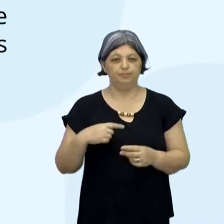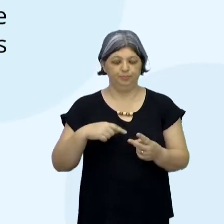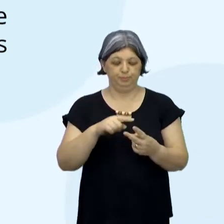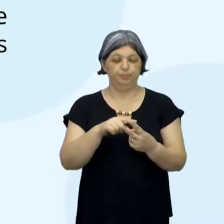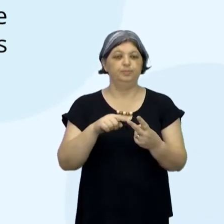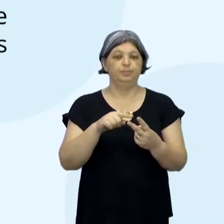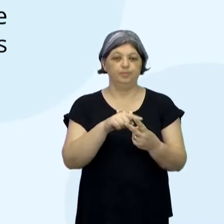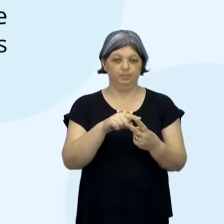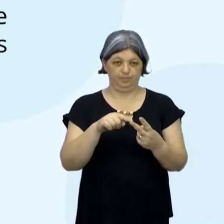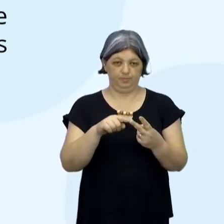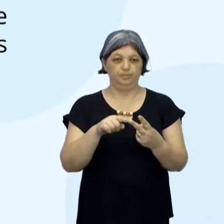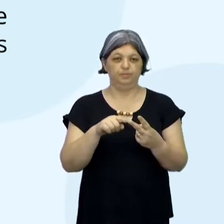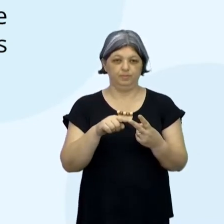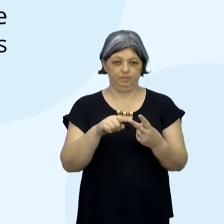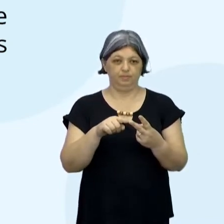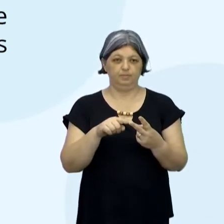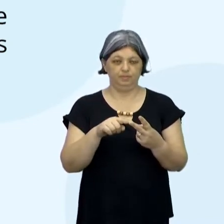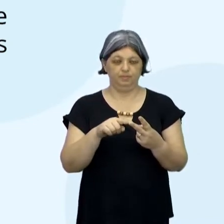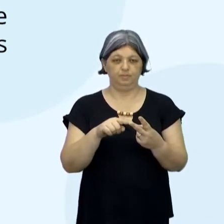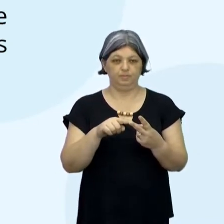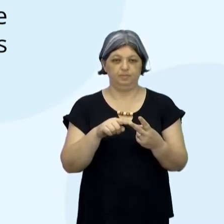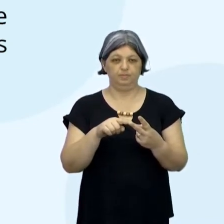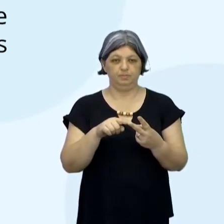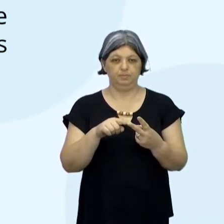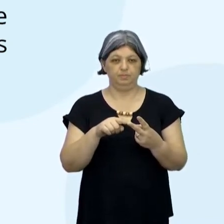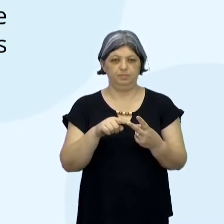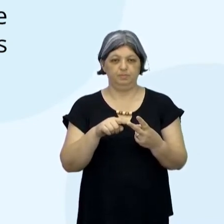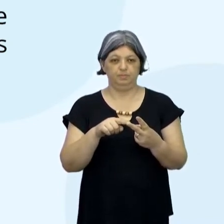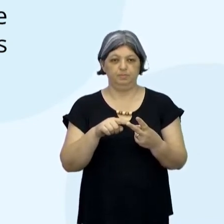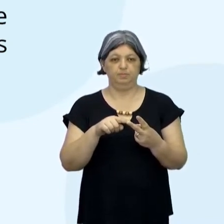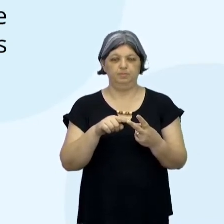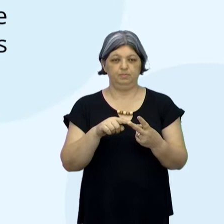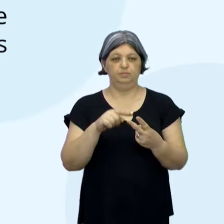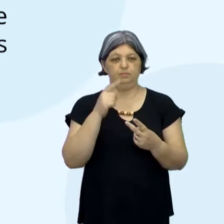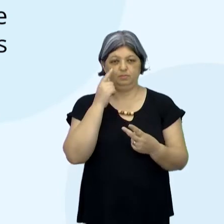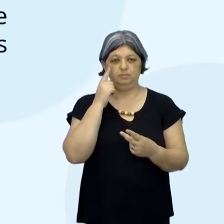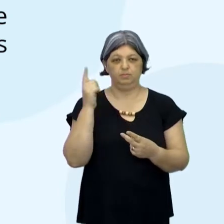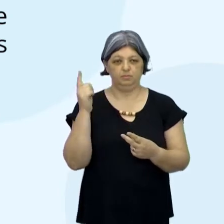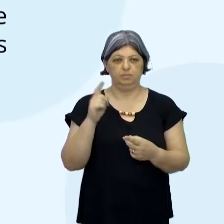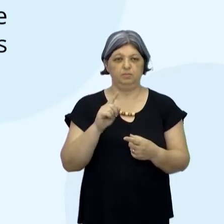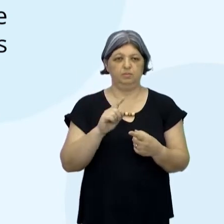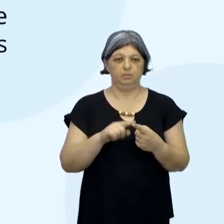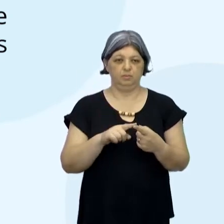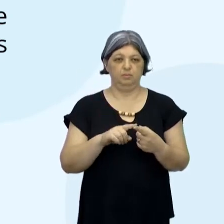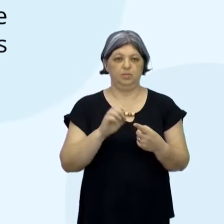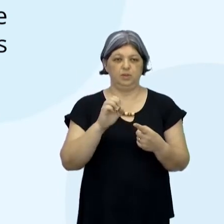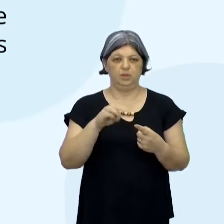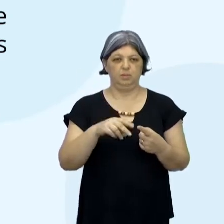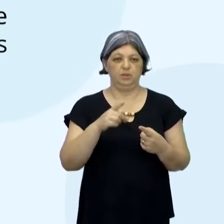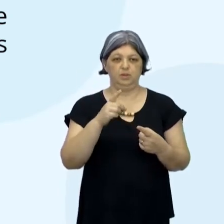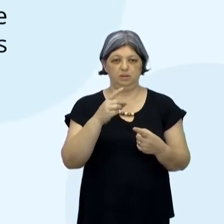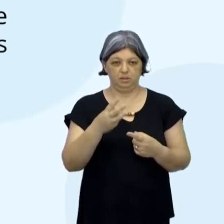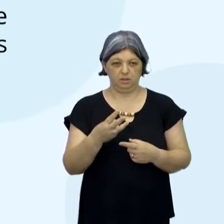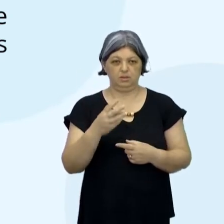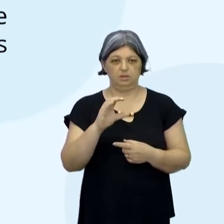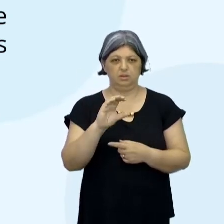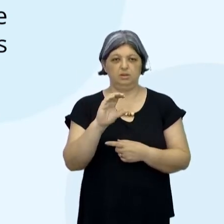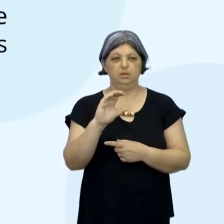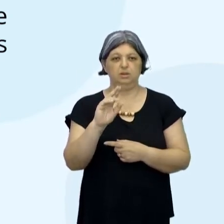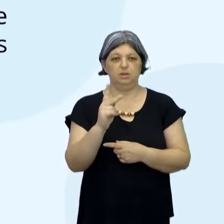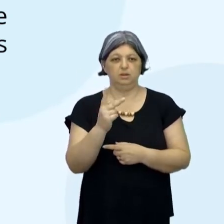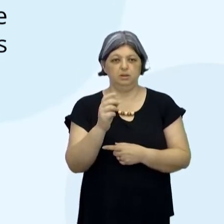está analisando mais a fundo nessas atividades, que são essas duas aí, né? A EM13